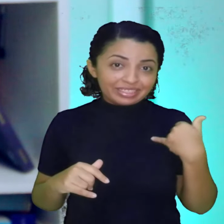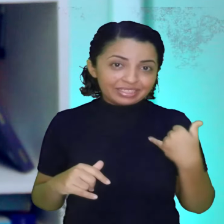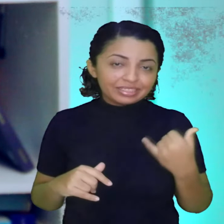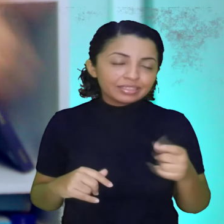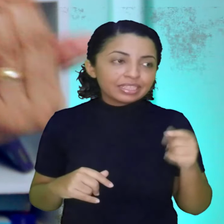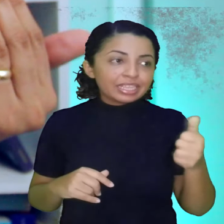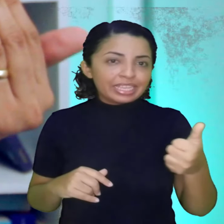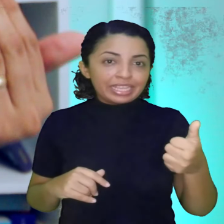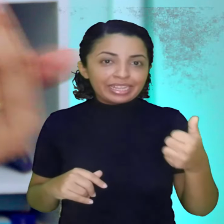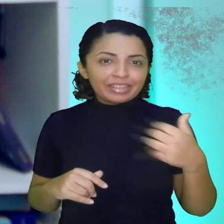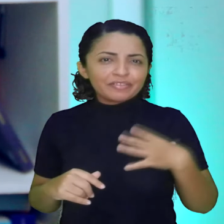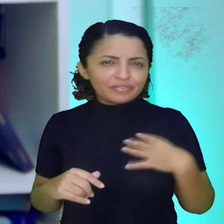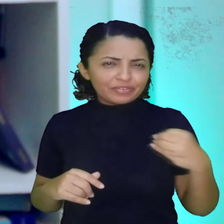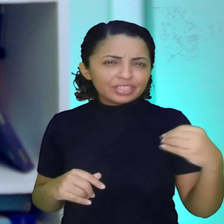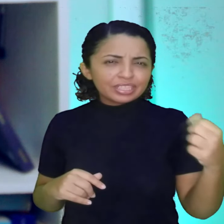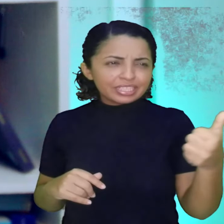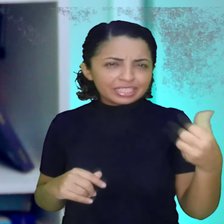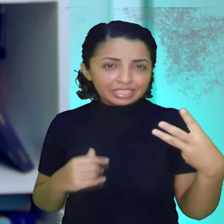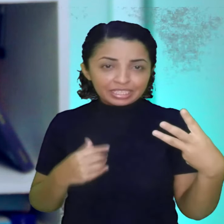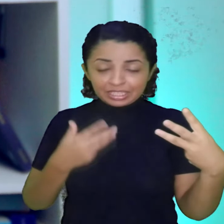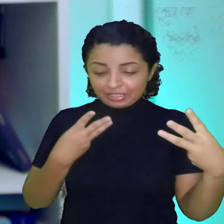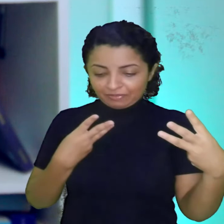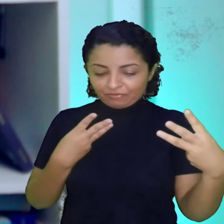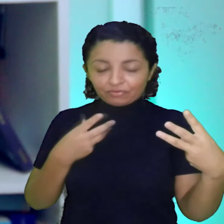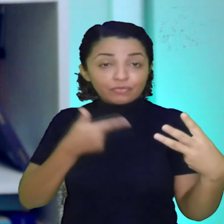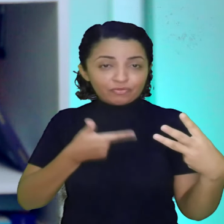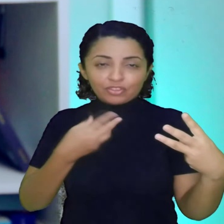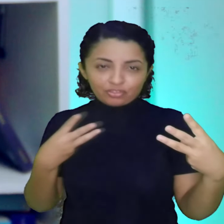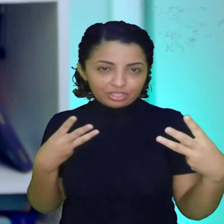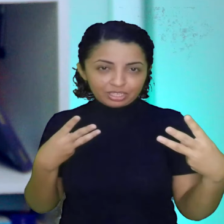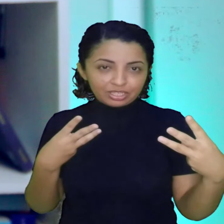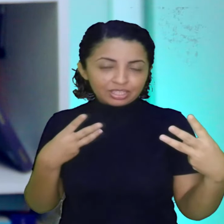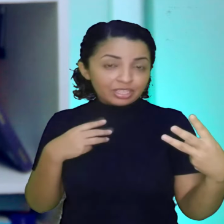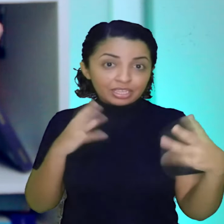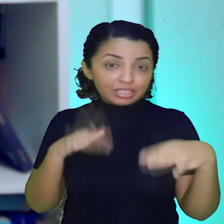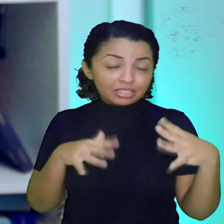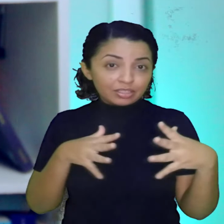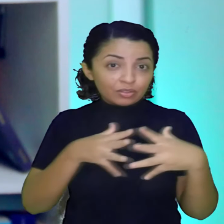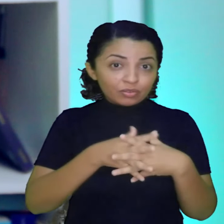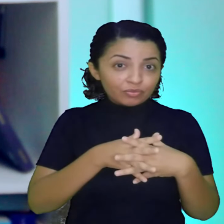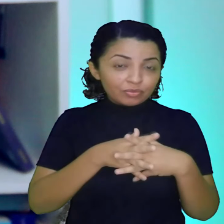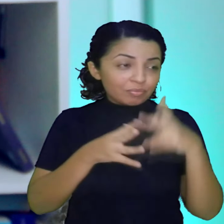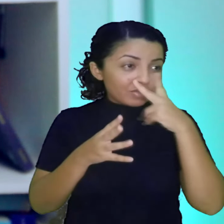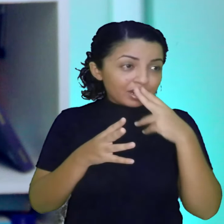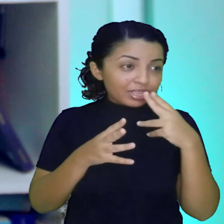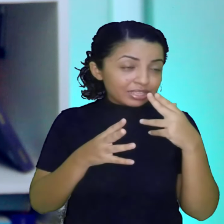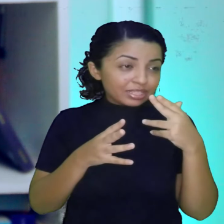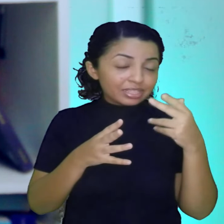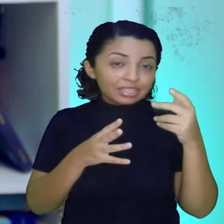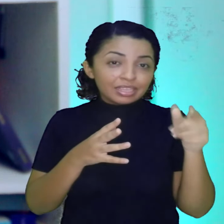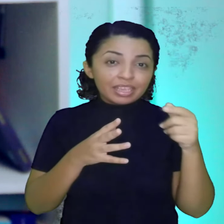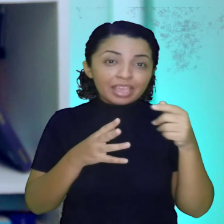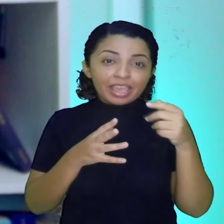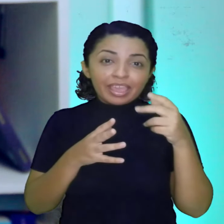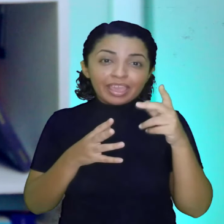é muito pouca. A Áquila tem 13 anos, ela tem 23 anos. Então, às vezes, ela confunde a Rebecca como a própria mãe dela. Ela